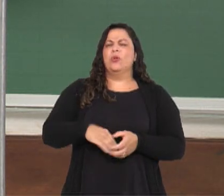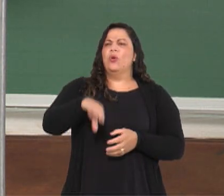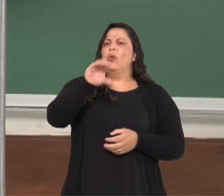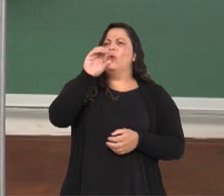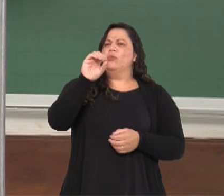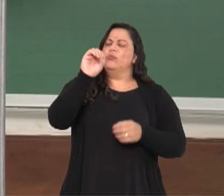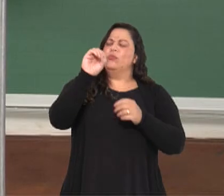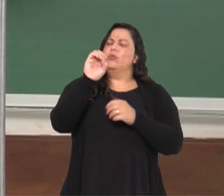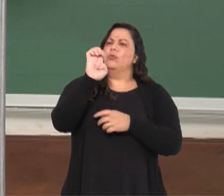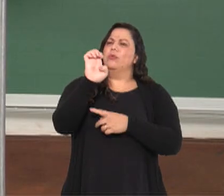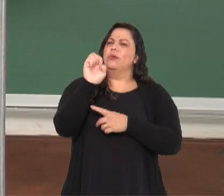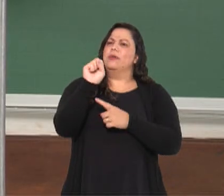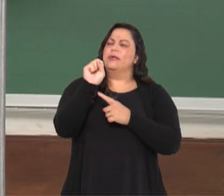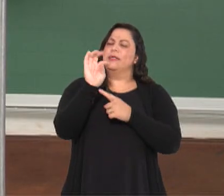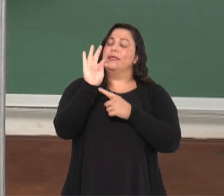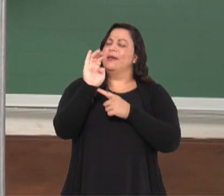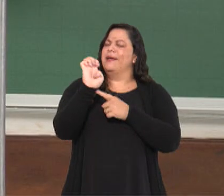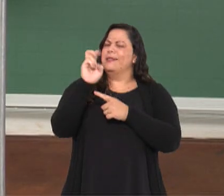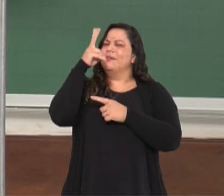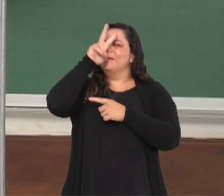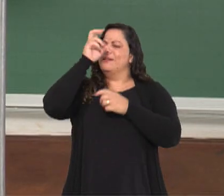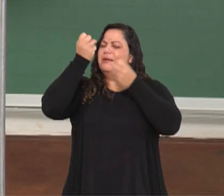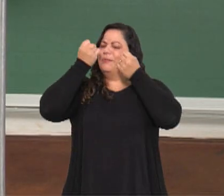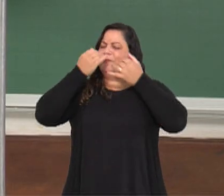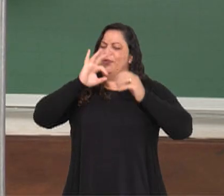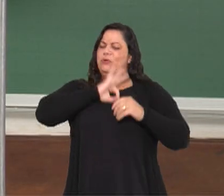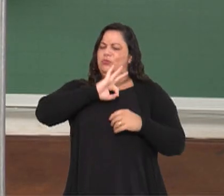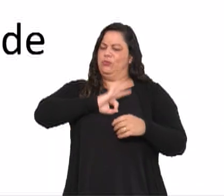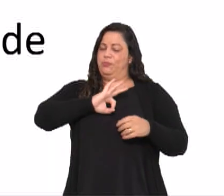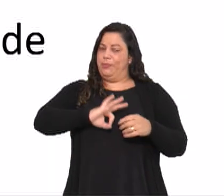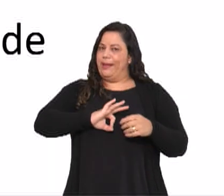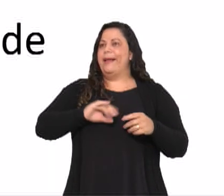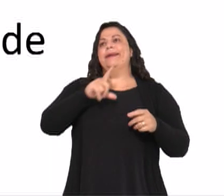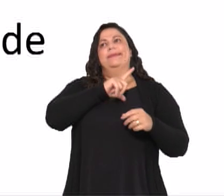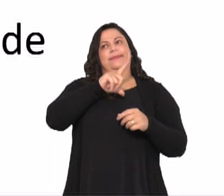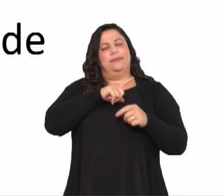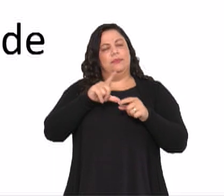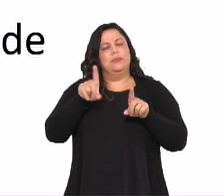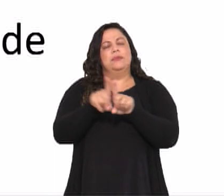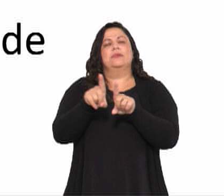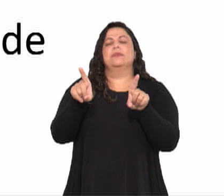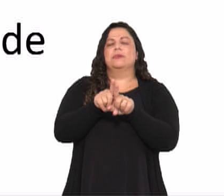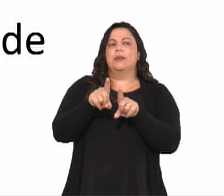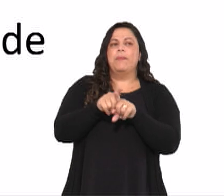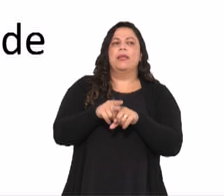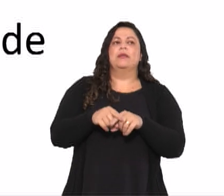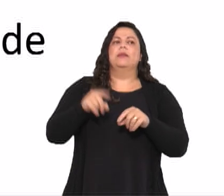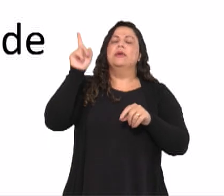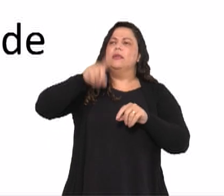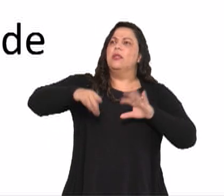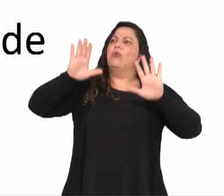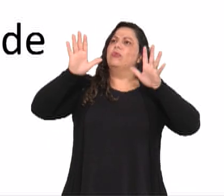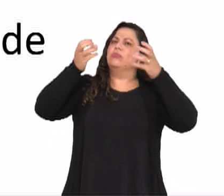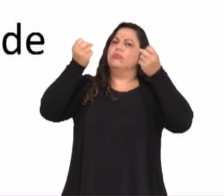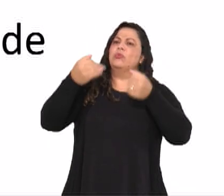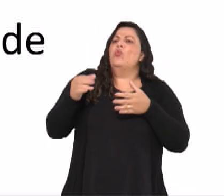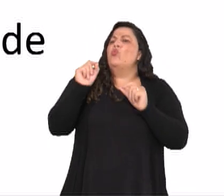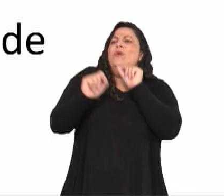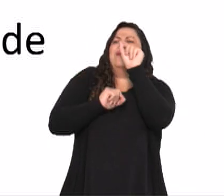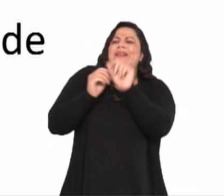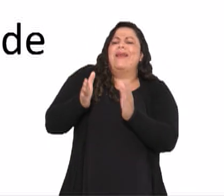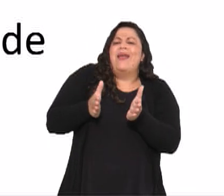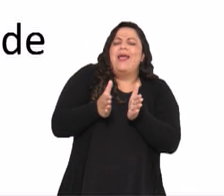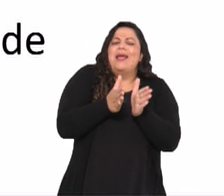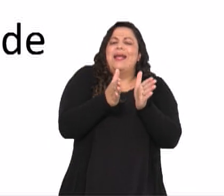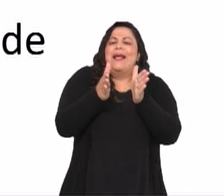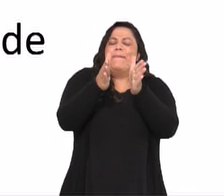as reduções jesuíticas, certo? Então, os caminhos coloniais do Paraná, então você já deve ter escutado, né? Então, caminhos